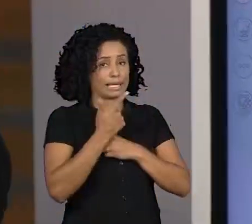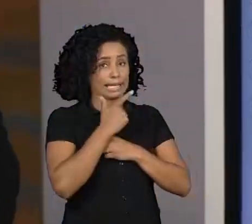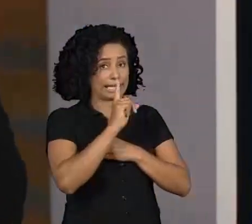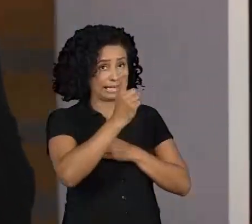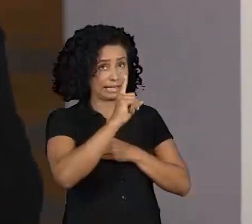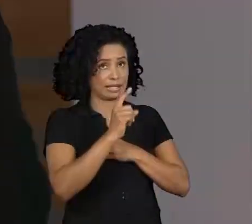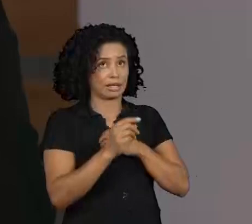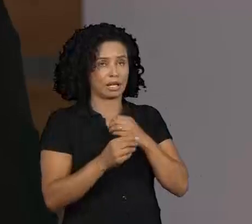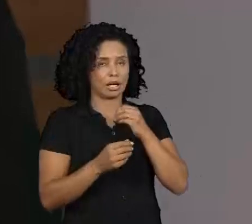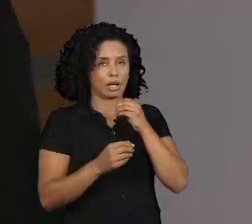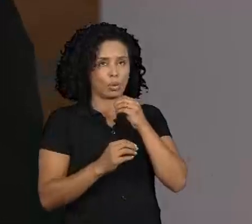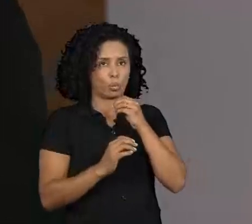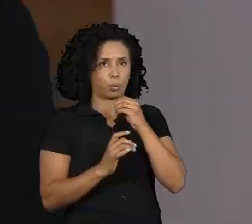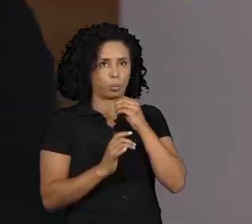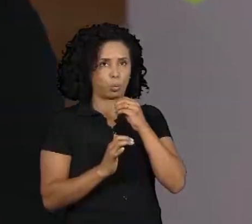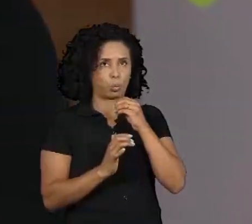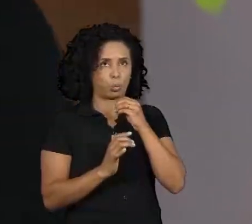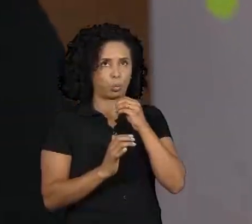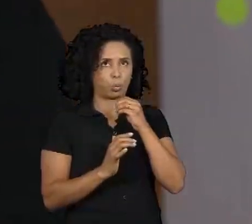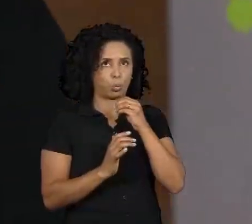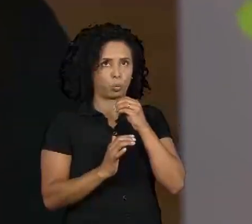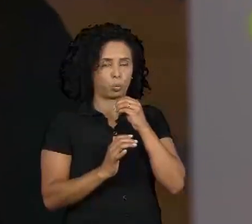ver?